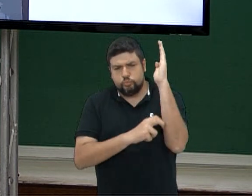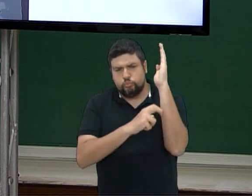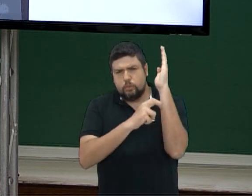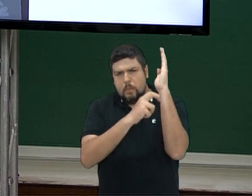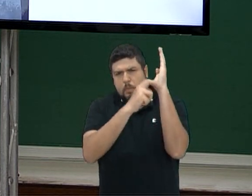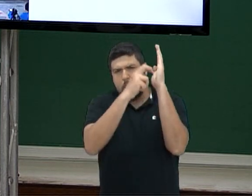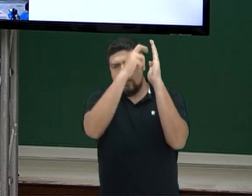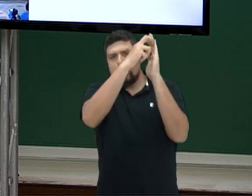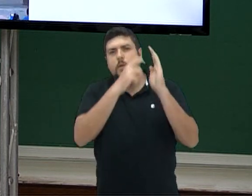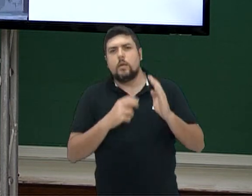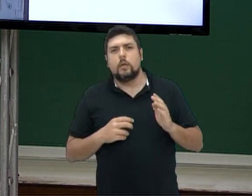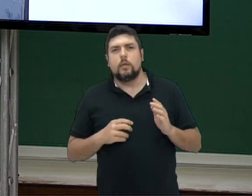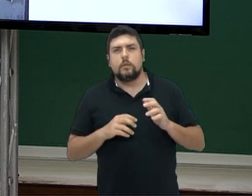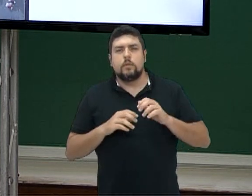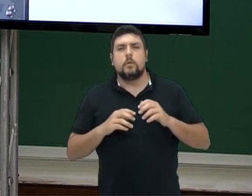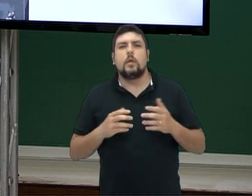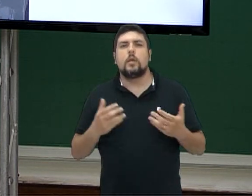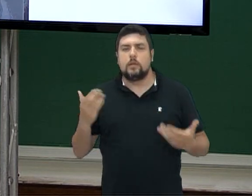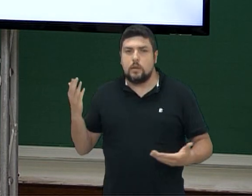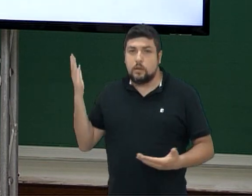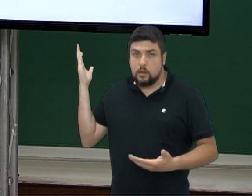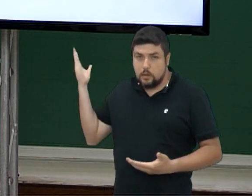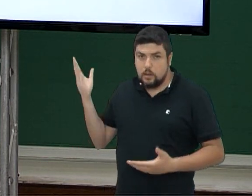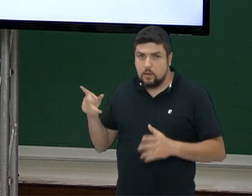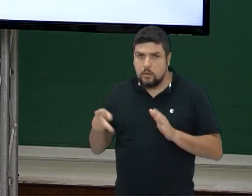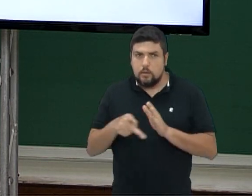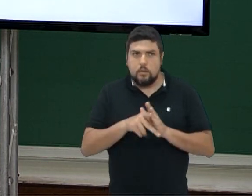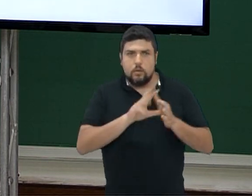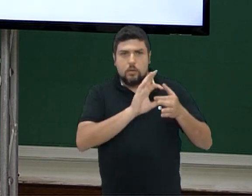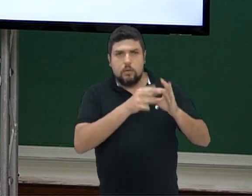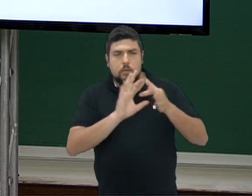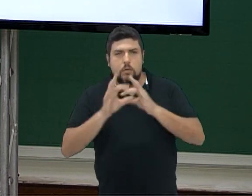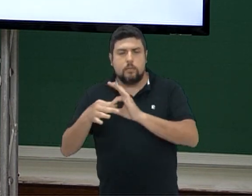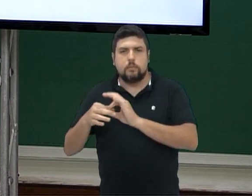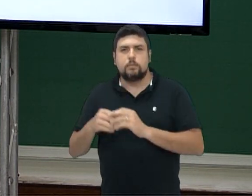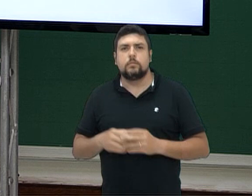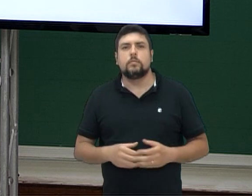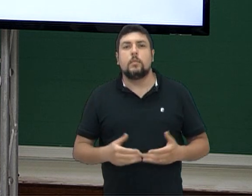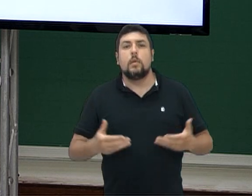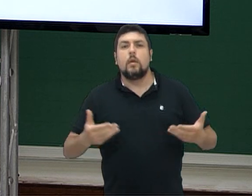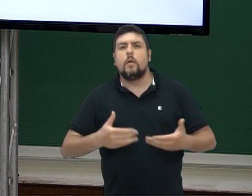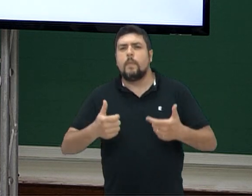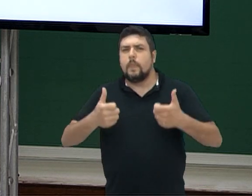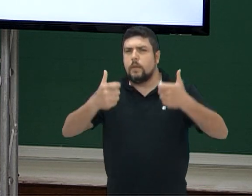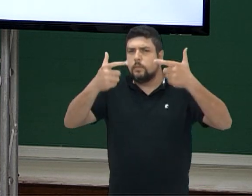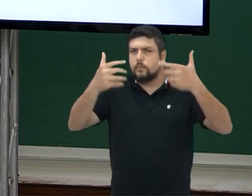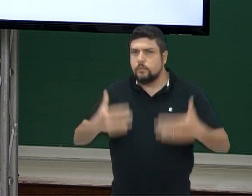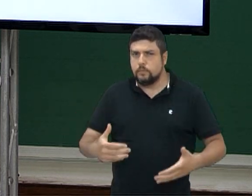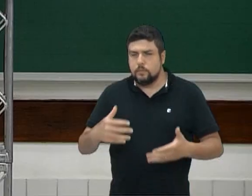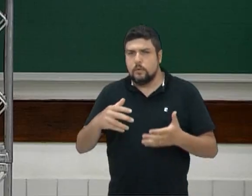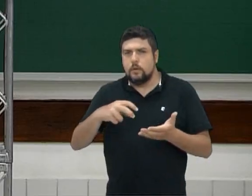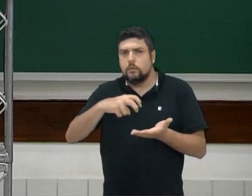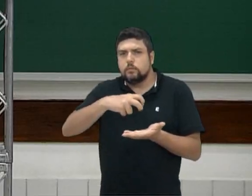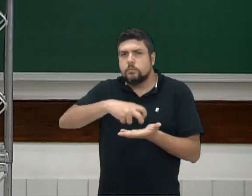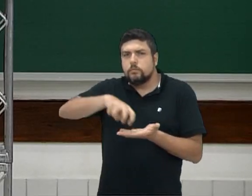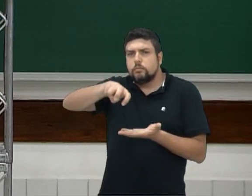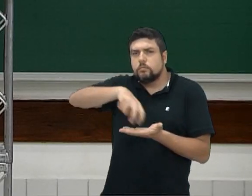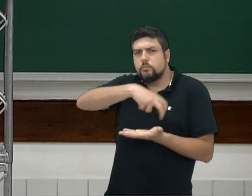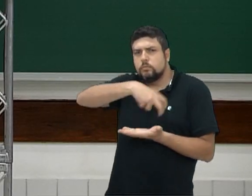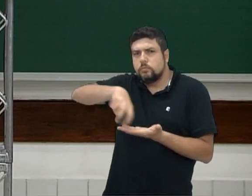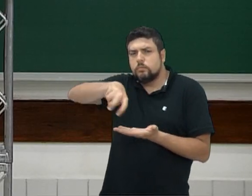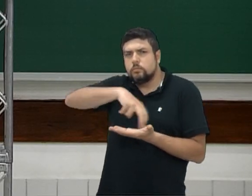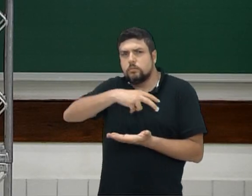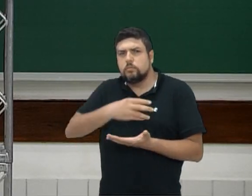modalidades escaladas indoor que fazem parte das Olimpíadas. E agora nós vamos falar de mais uma modalidade olímpica que com certeza